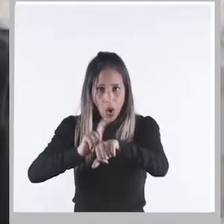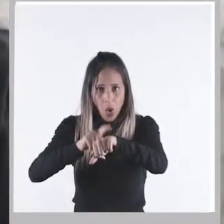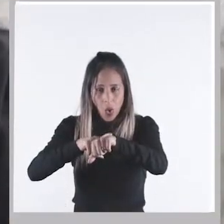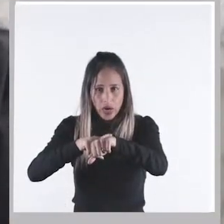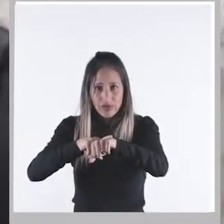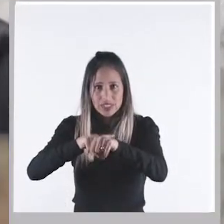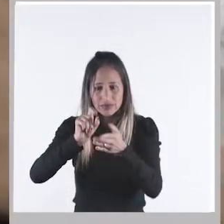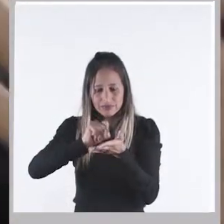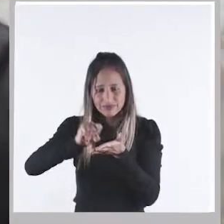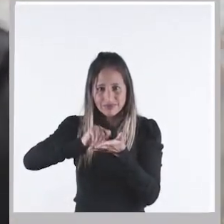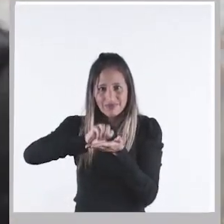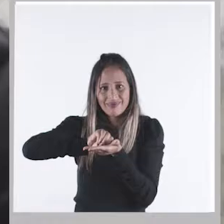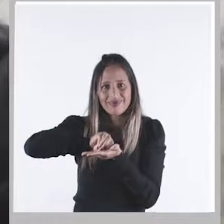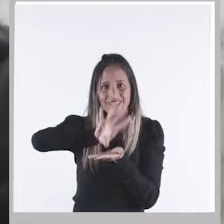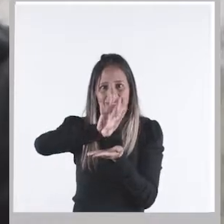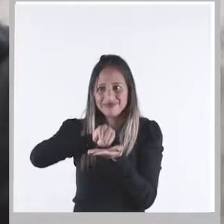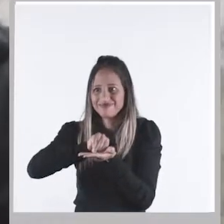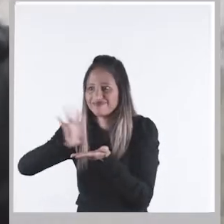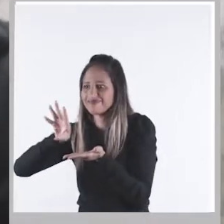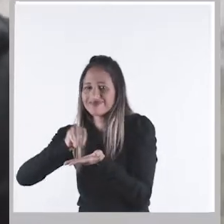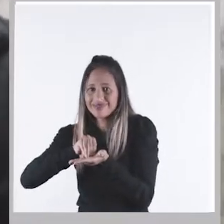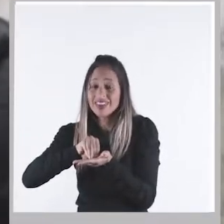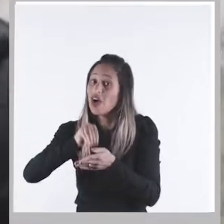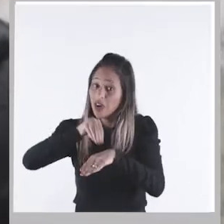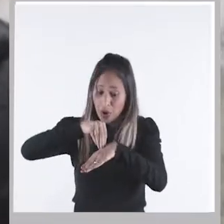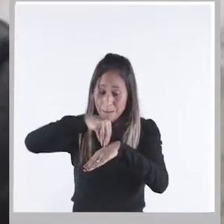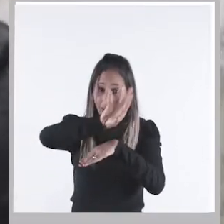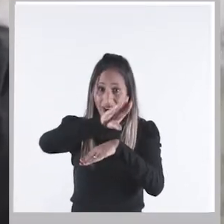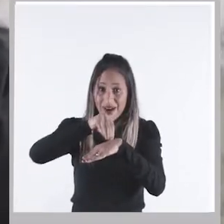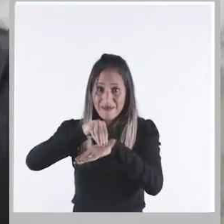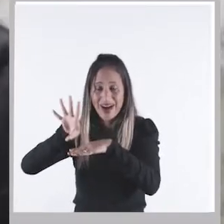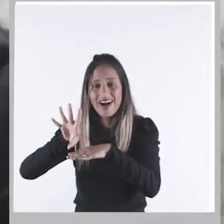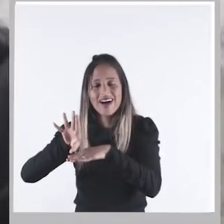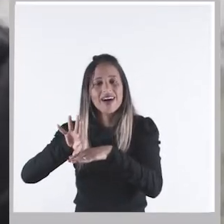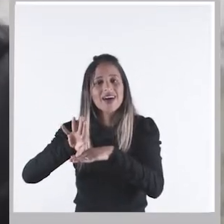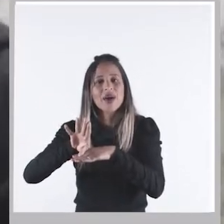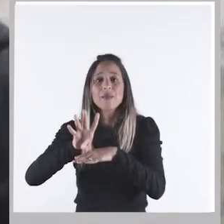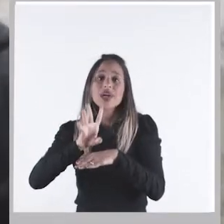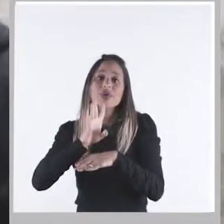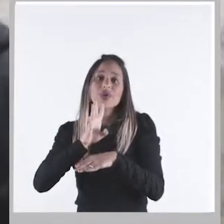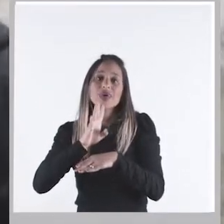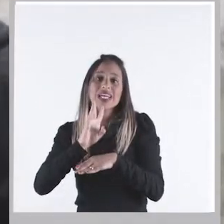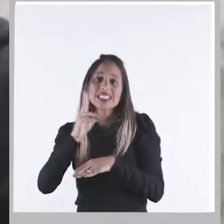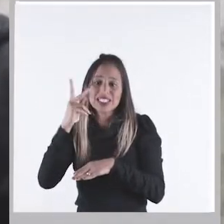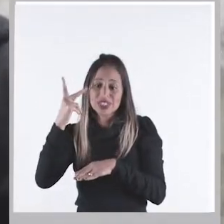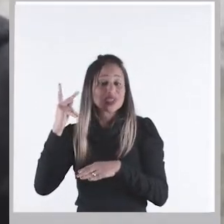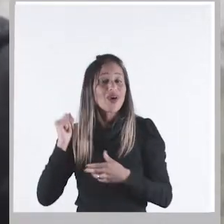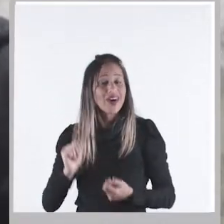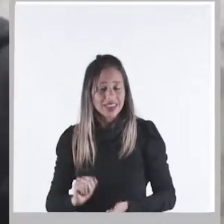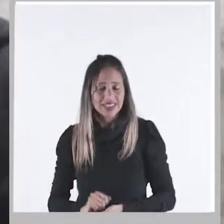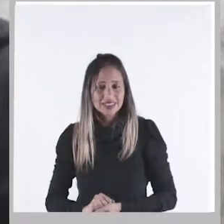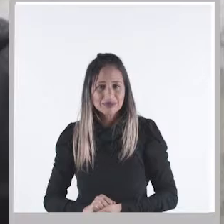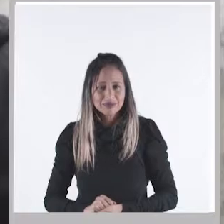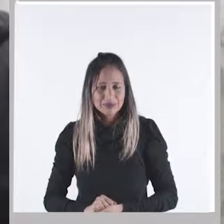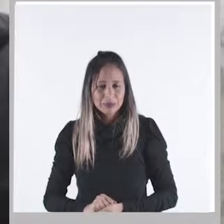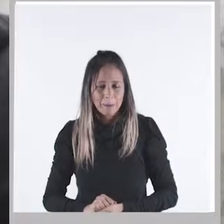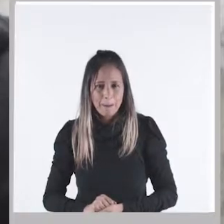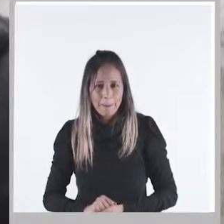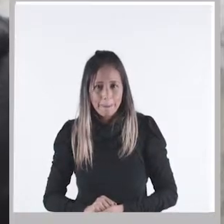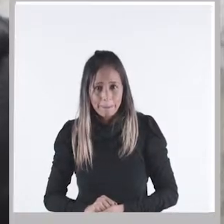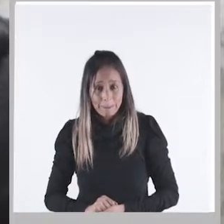quer colocar, você também quer escrever porque você não se reconhece nas histórias, né? Então,